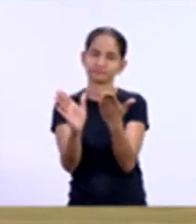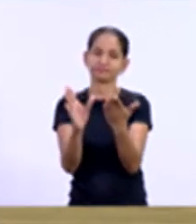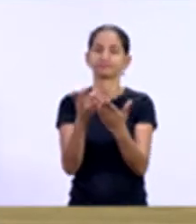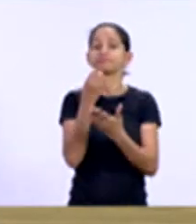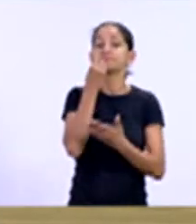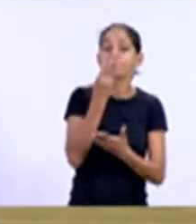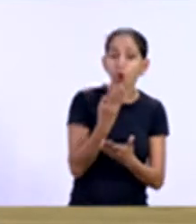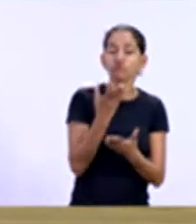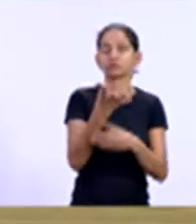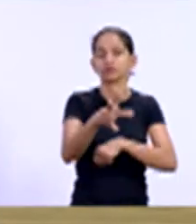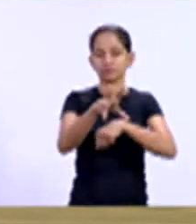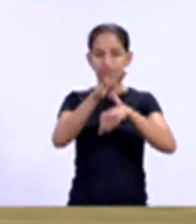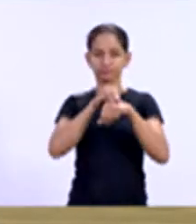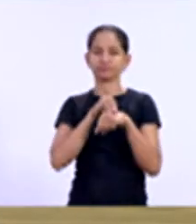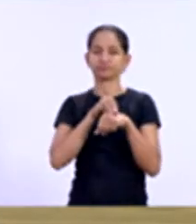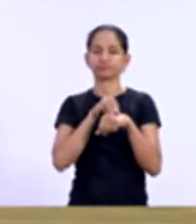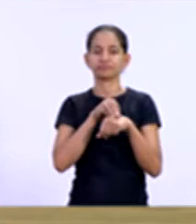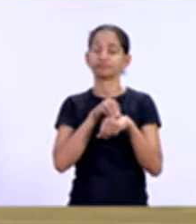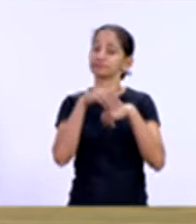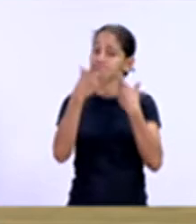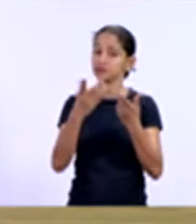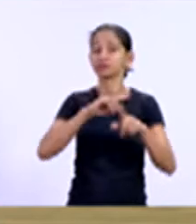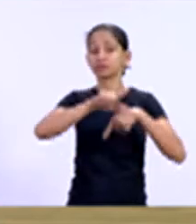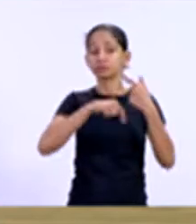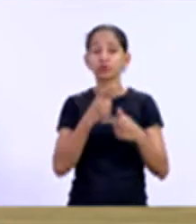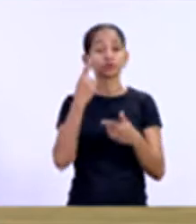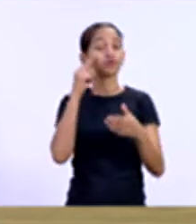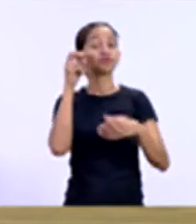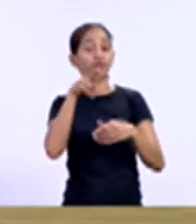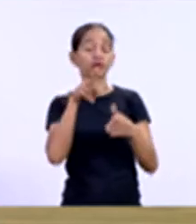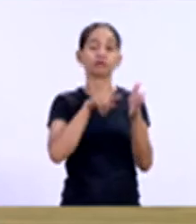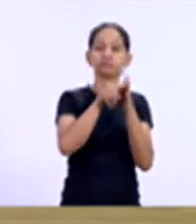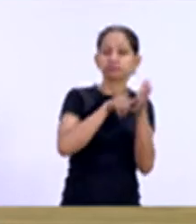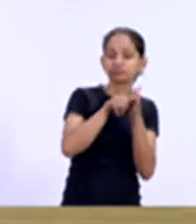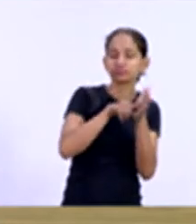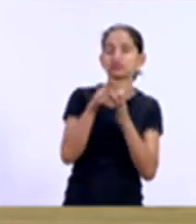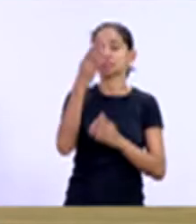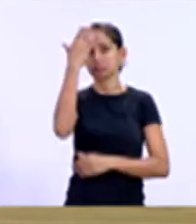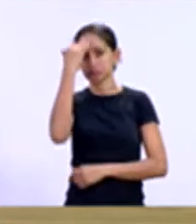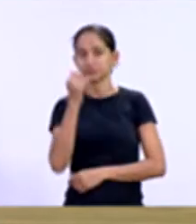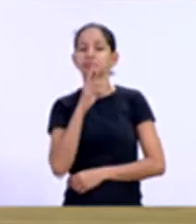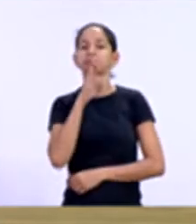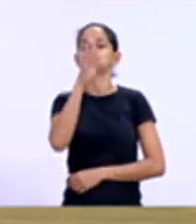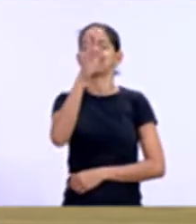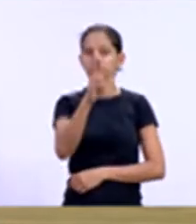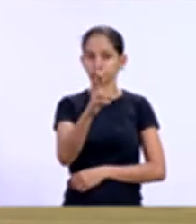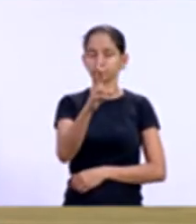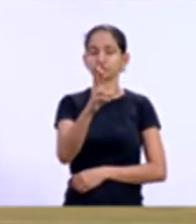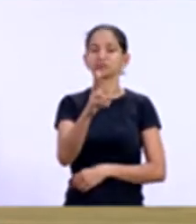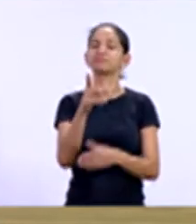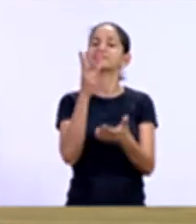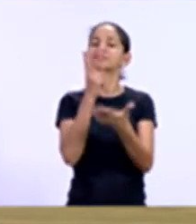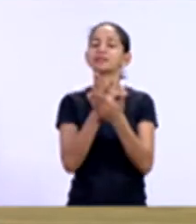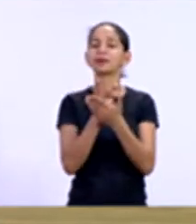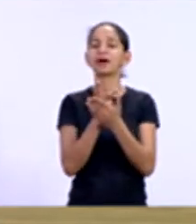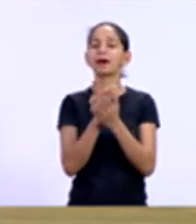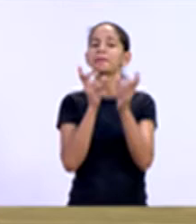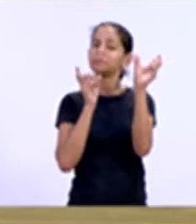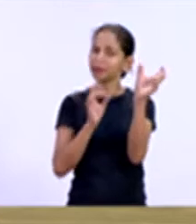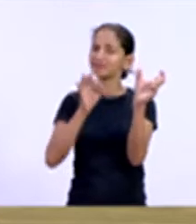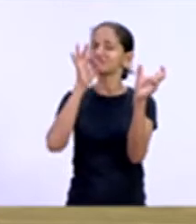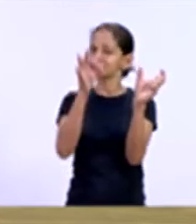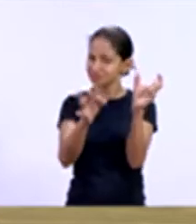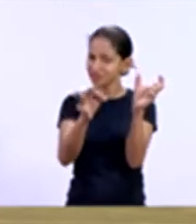trabalhar isso, Então, saber melhorar, saber comunicar, saber responder, planejar, vamos dizer assim, fazer